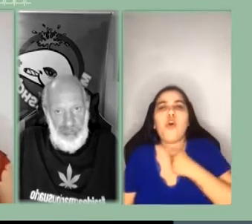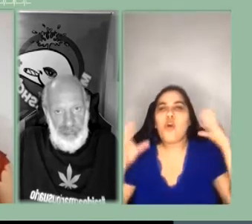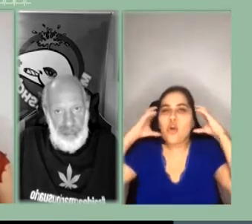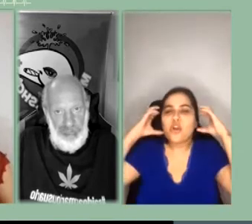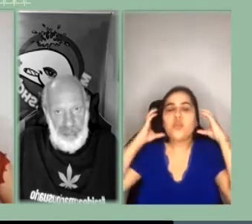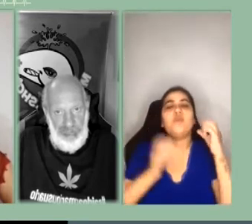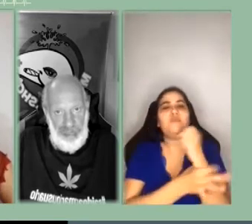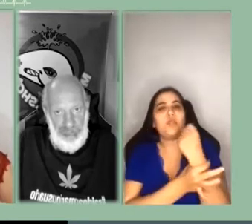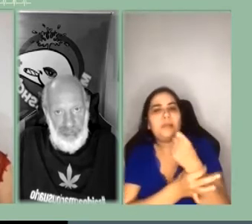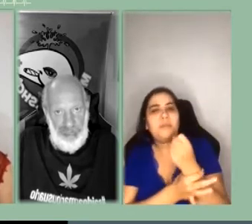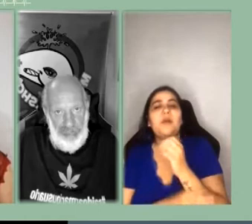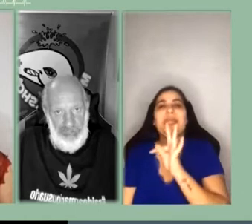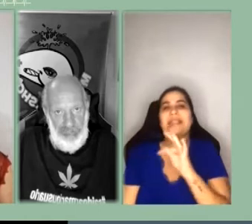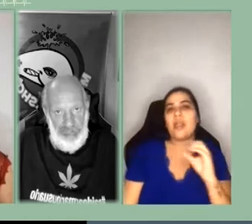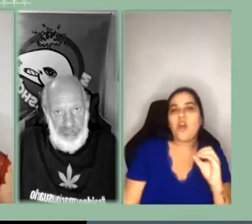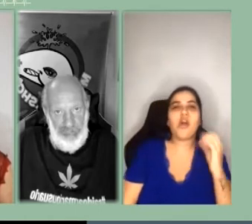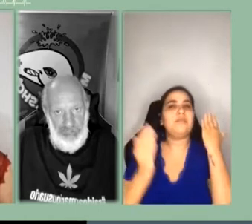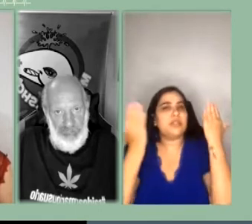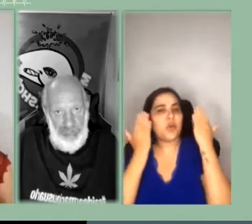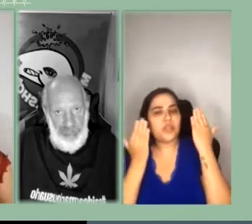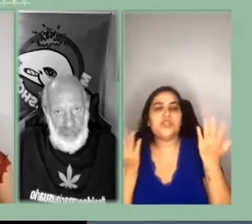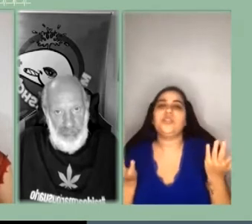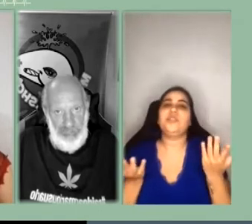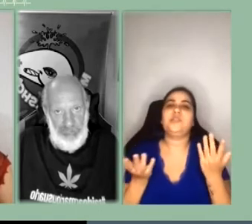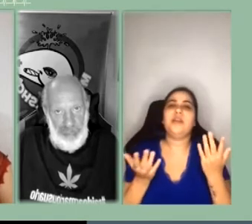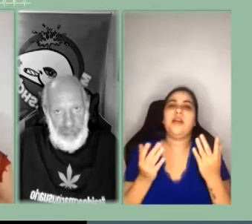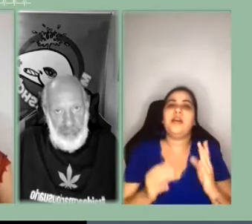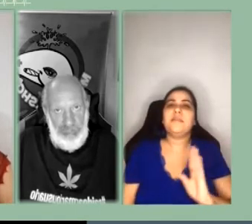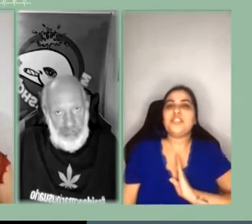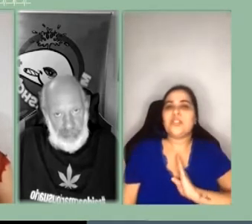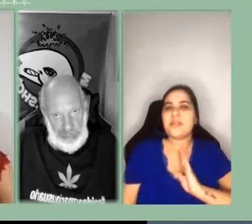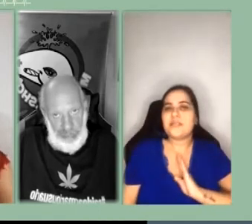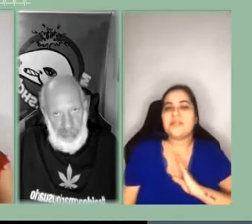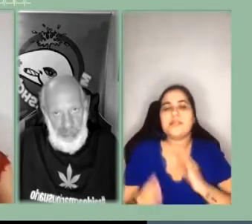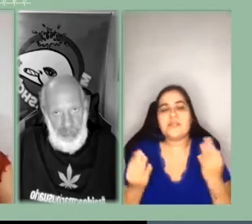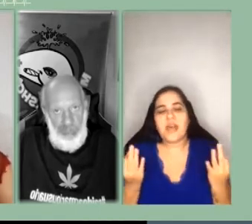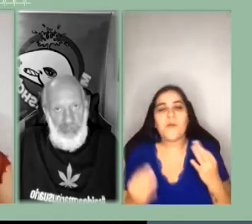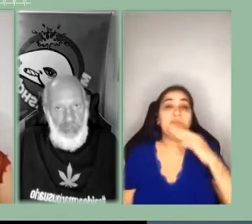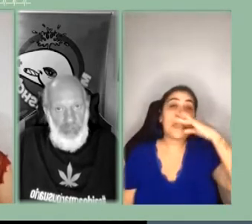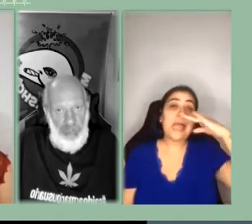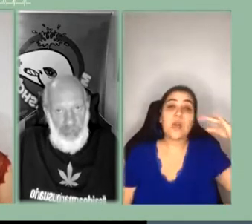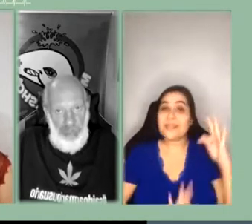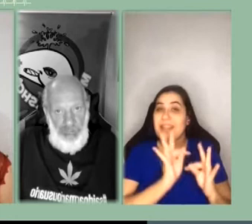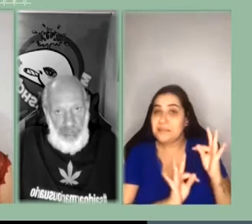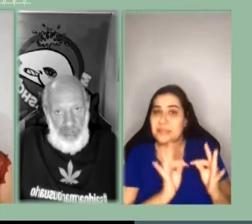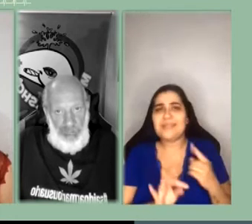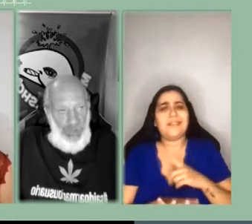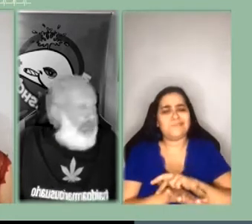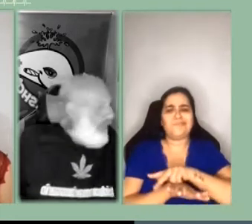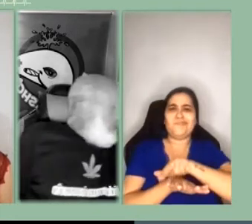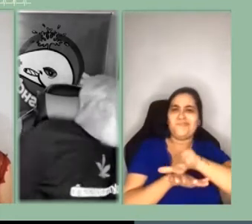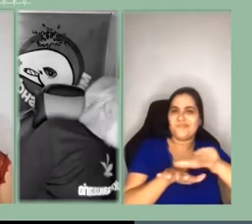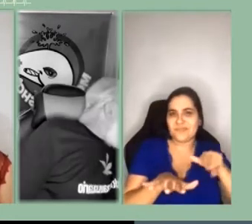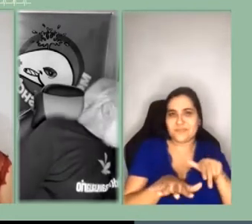terapia ocupacional, psicologia, meditação, Aromaterapia. aromaterapia. Então, assim,